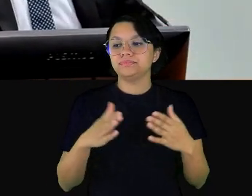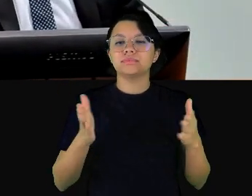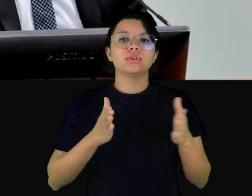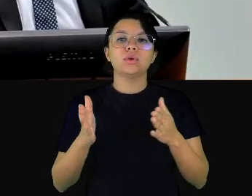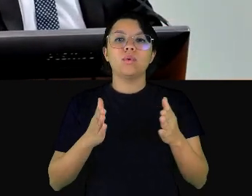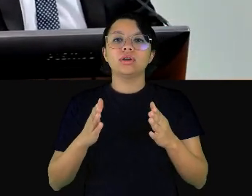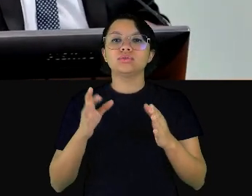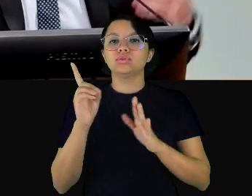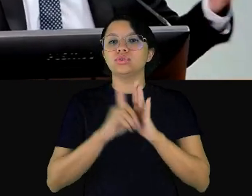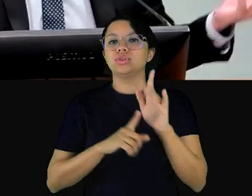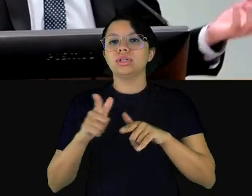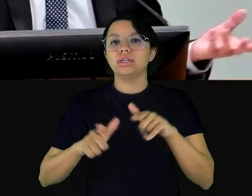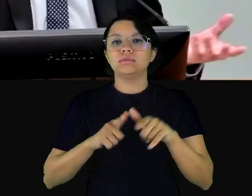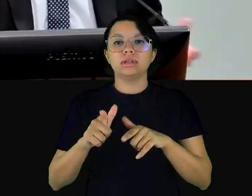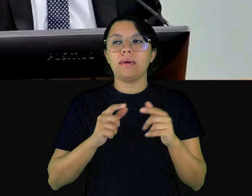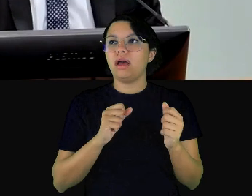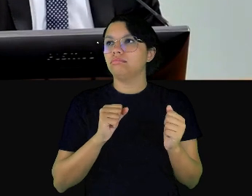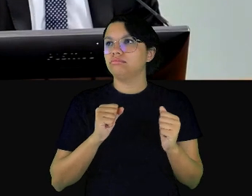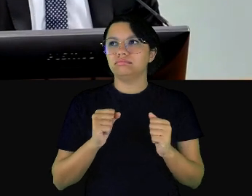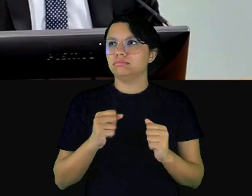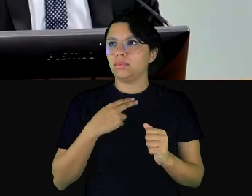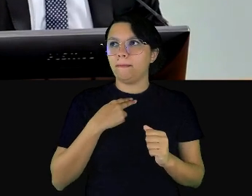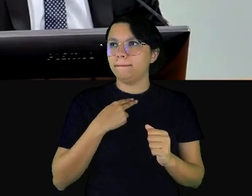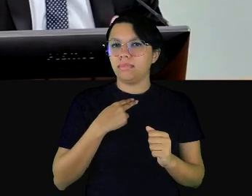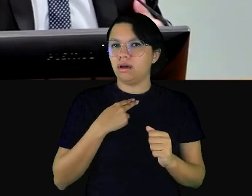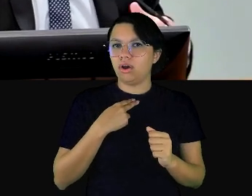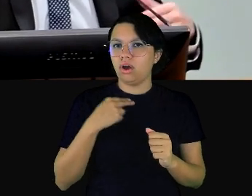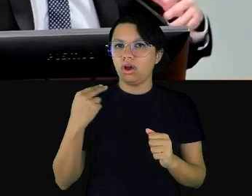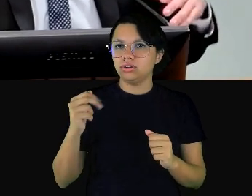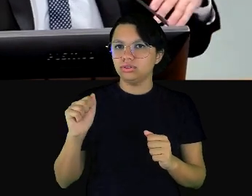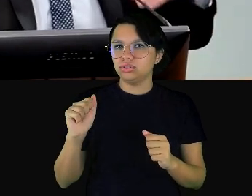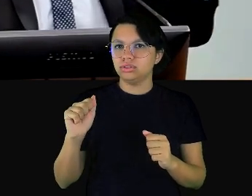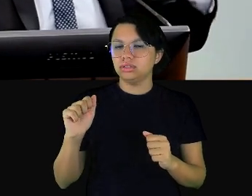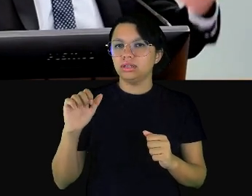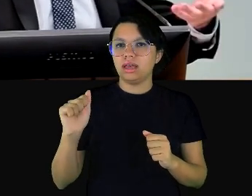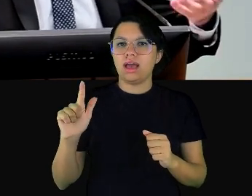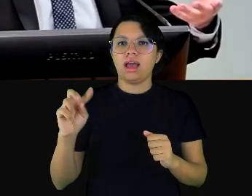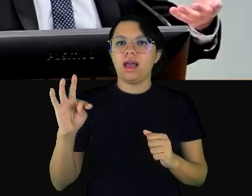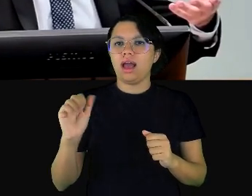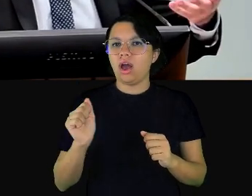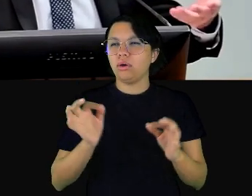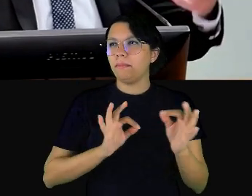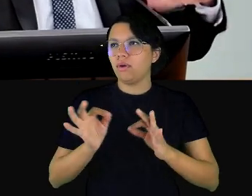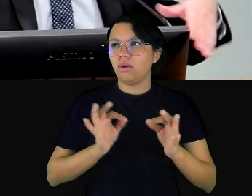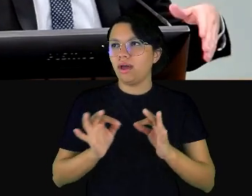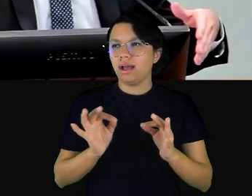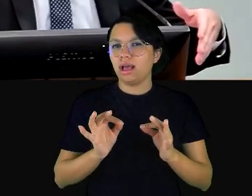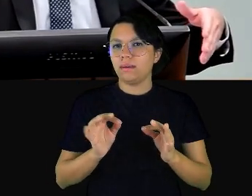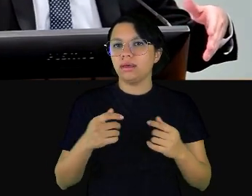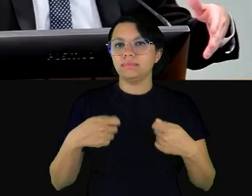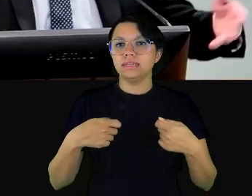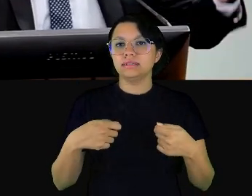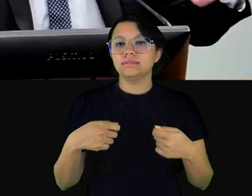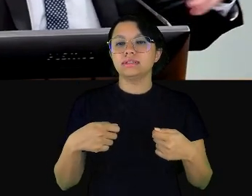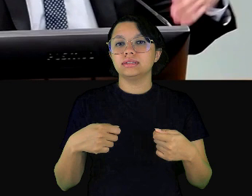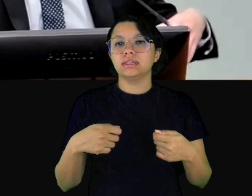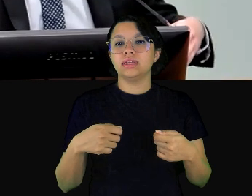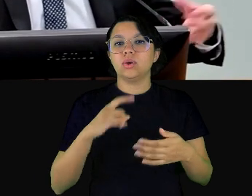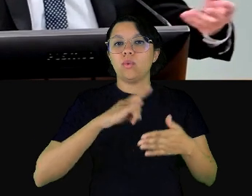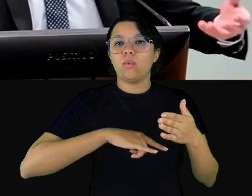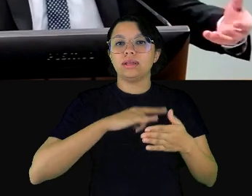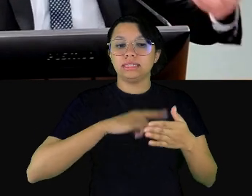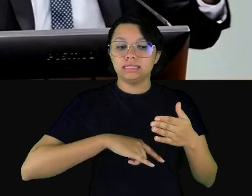direito do trabalho não se permite essa alta programada. O médico do trabalho ele tem a obrigação de fazer o tal do ASO, Atestado de